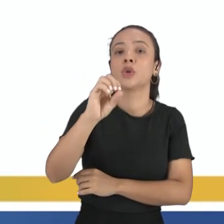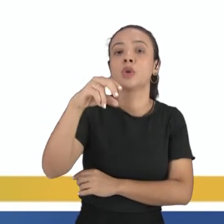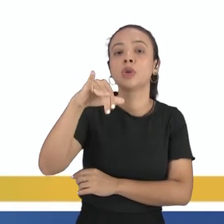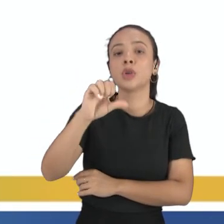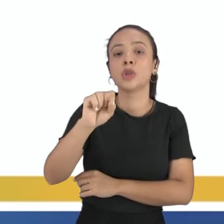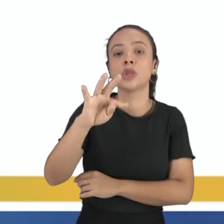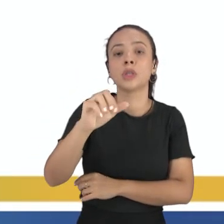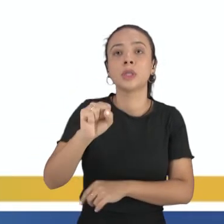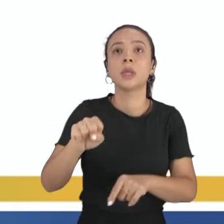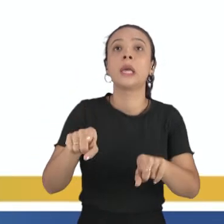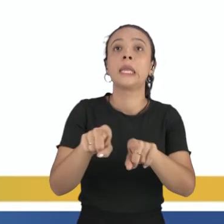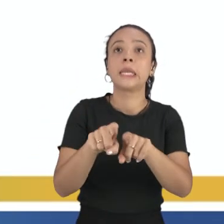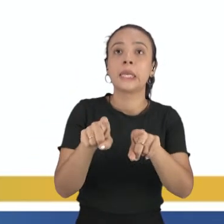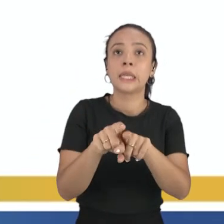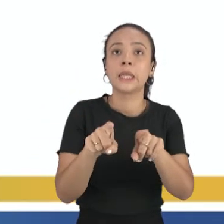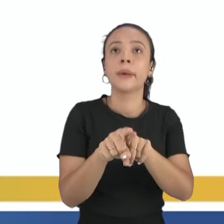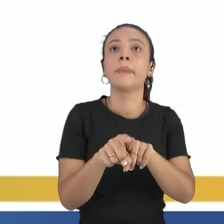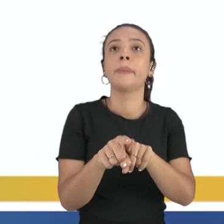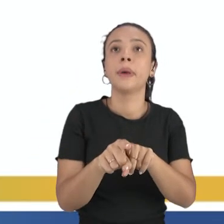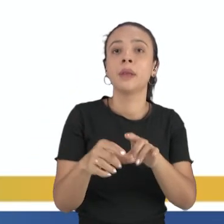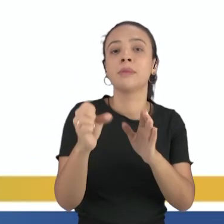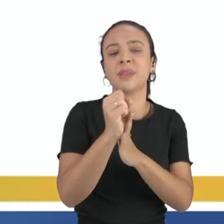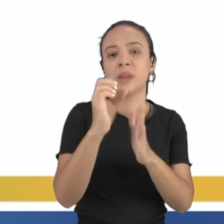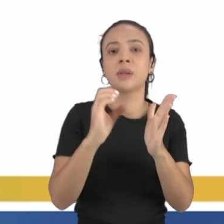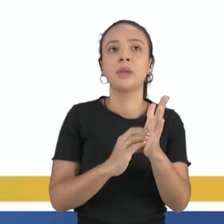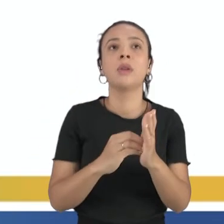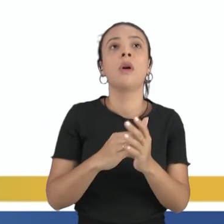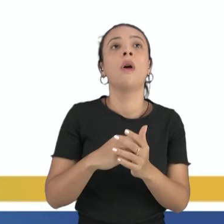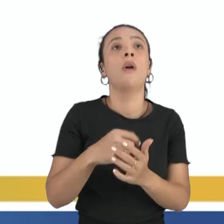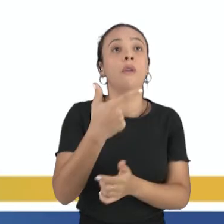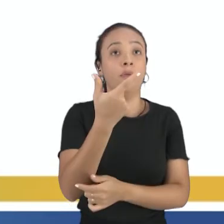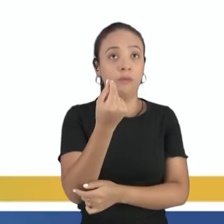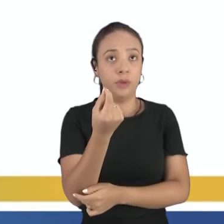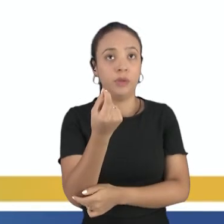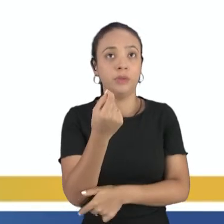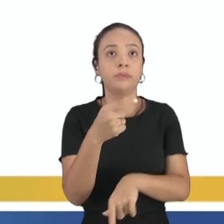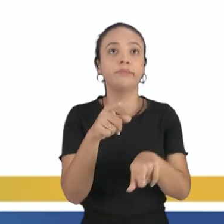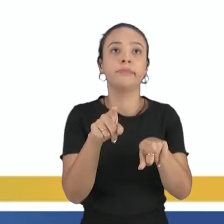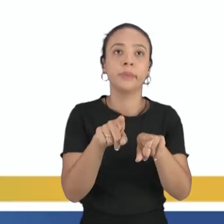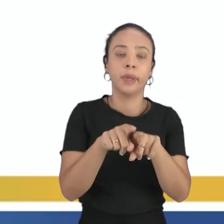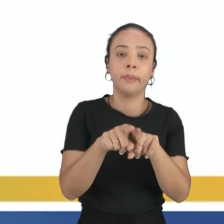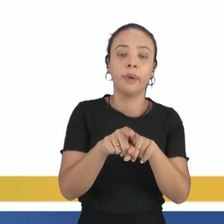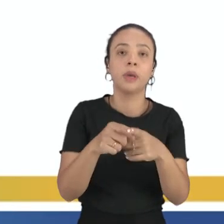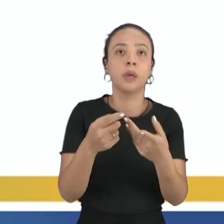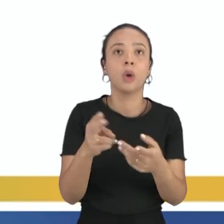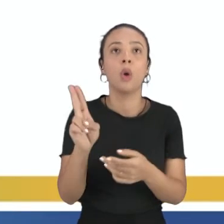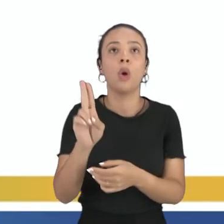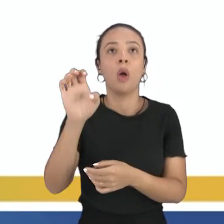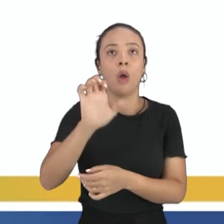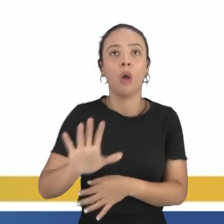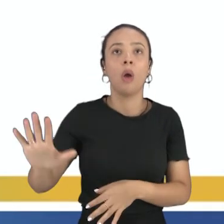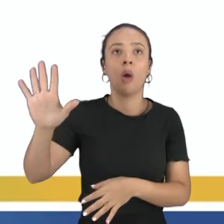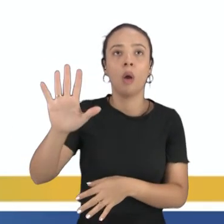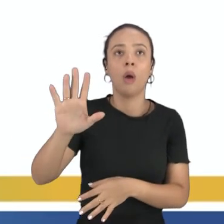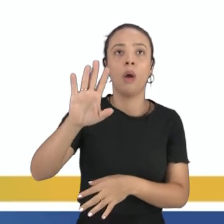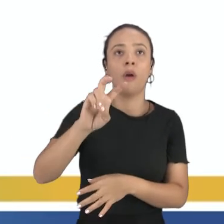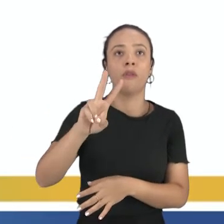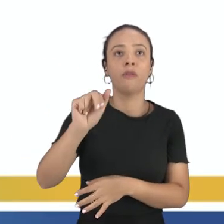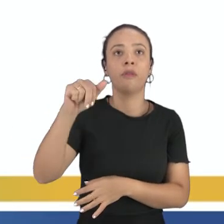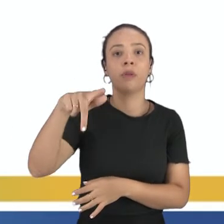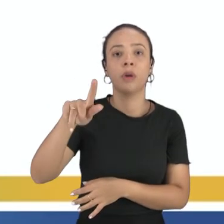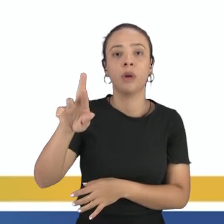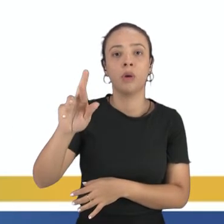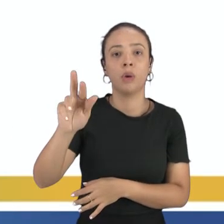século XX, manifesta-se nas vanguardas europeias. São chamadas de vanguardas europeias os movimentos